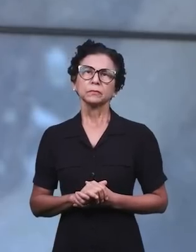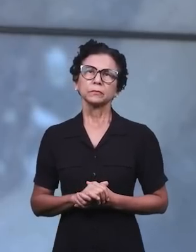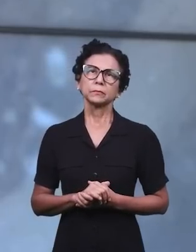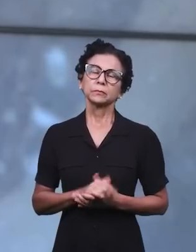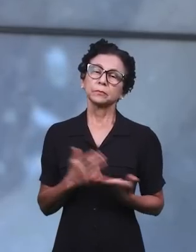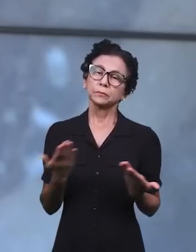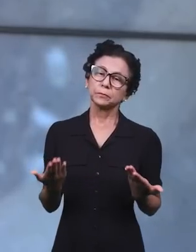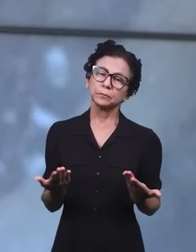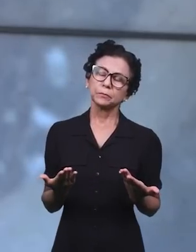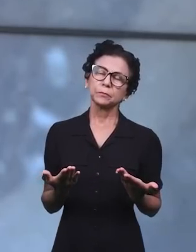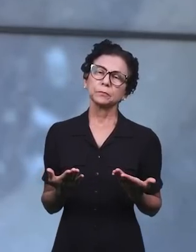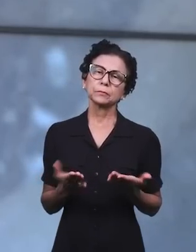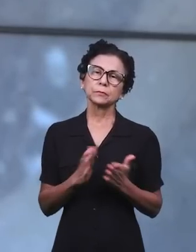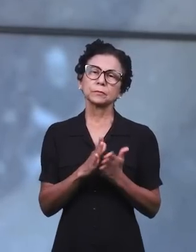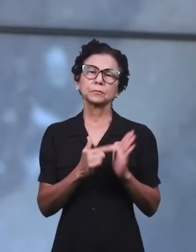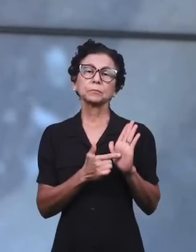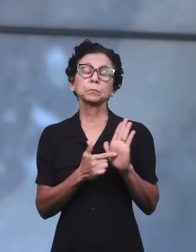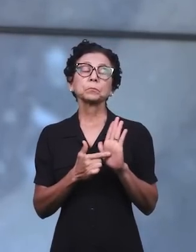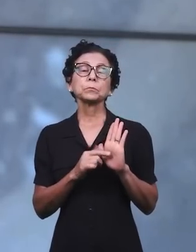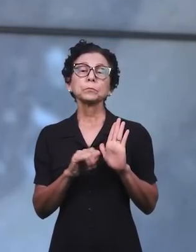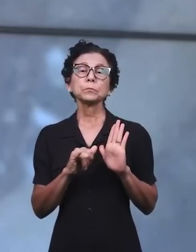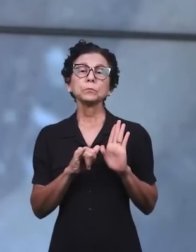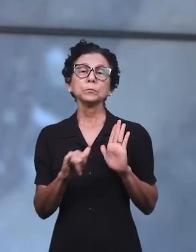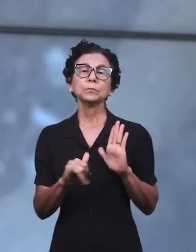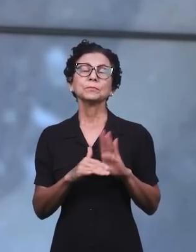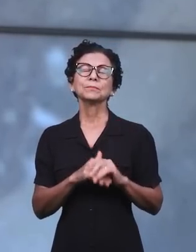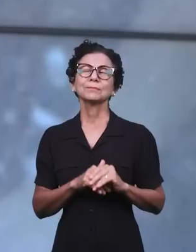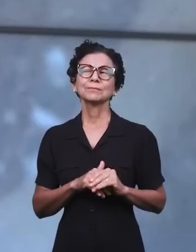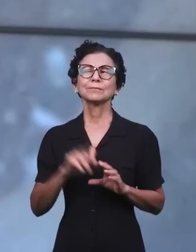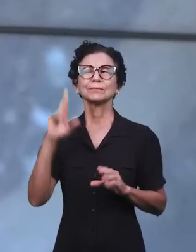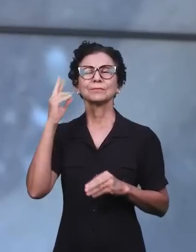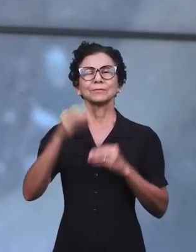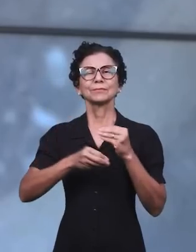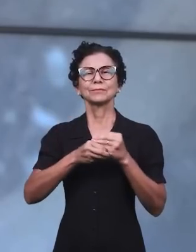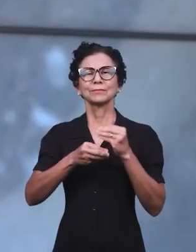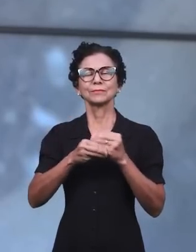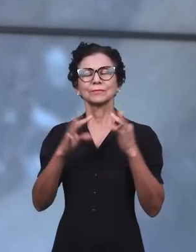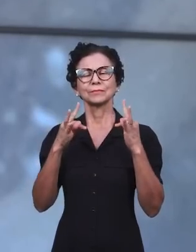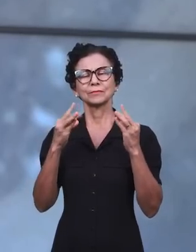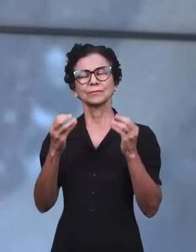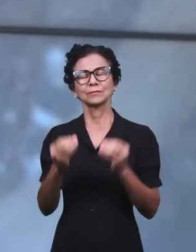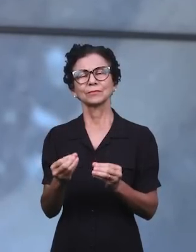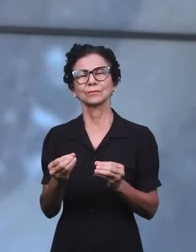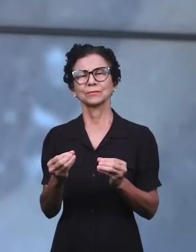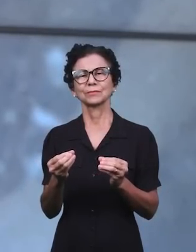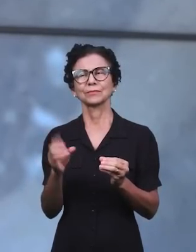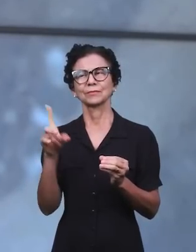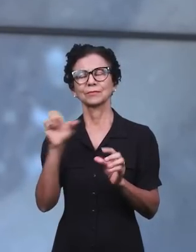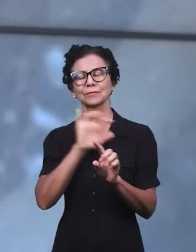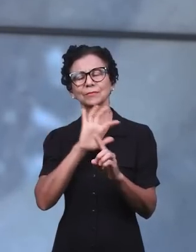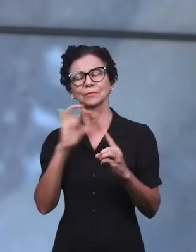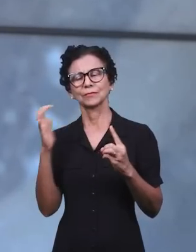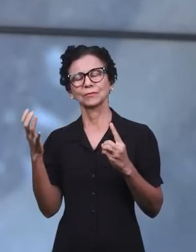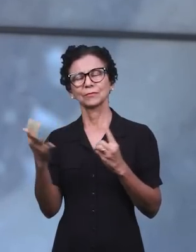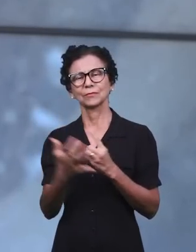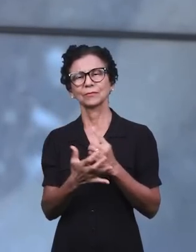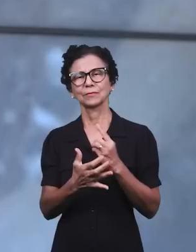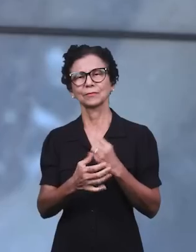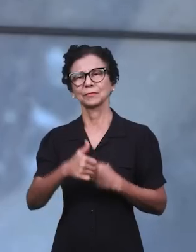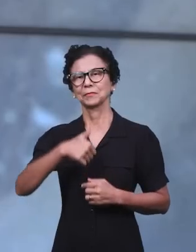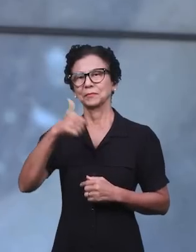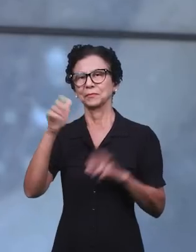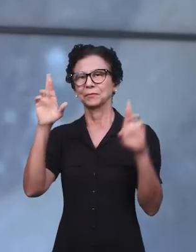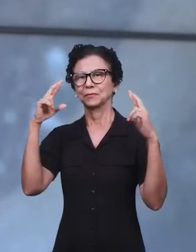no mais, a Bíblia diz que o Senhor vai acrescentar todas as coisas. Buscai primeiro o reino e todas as demais coisas